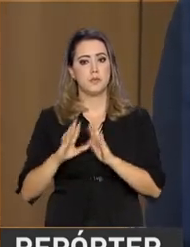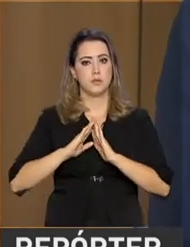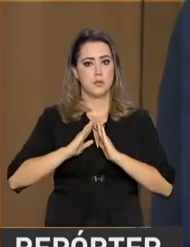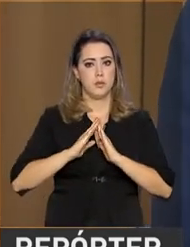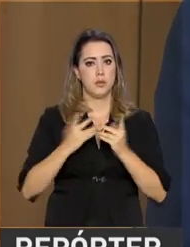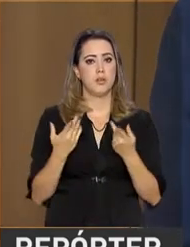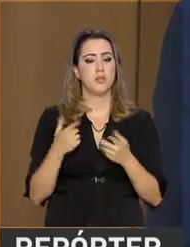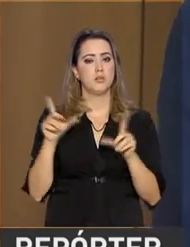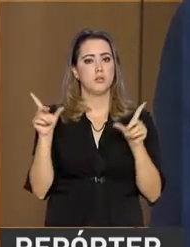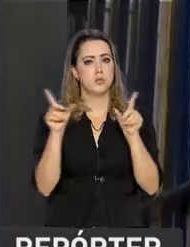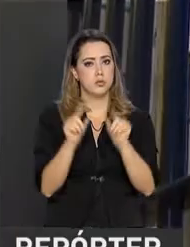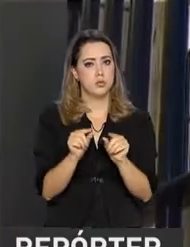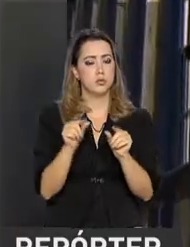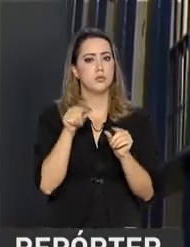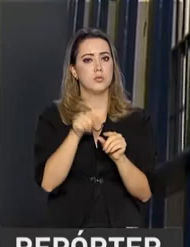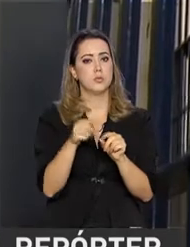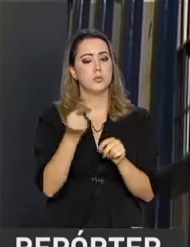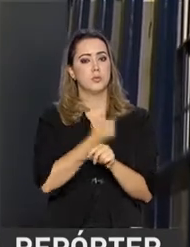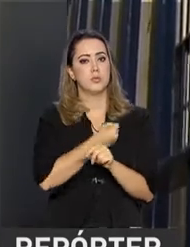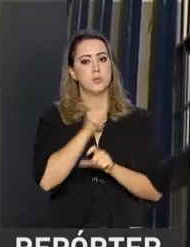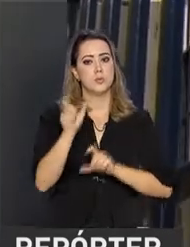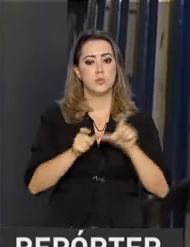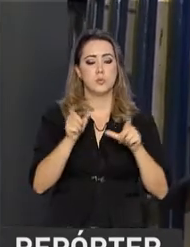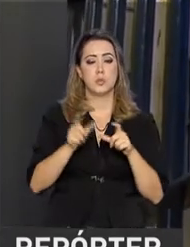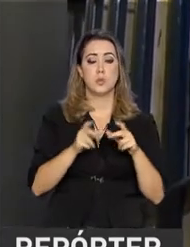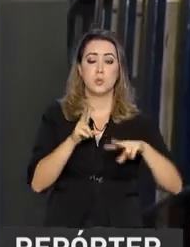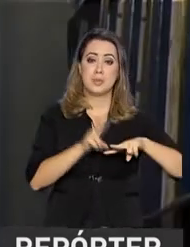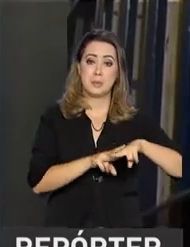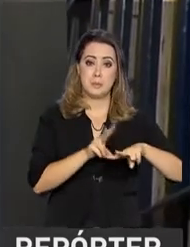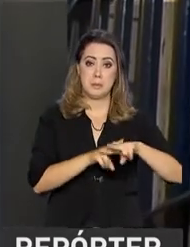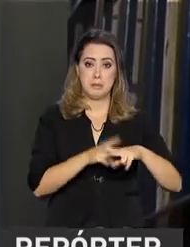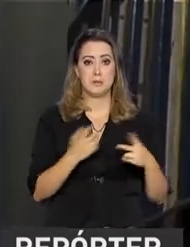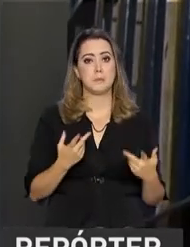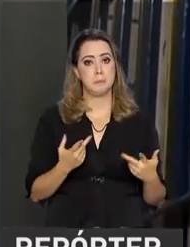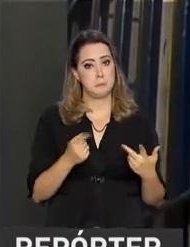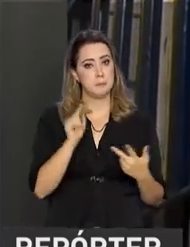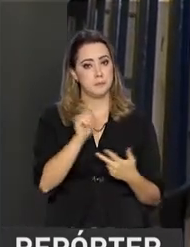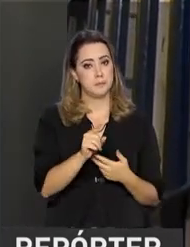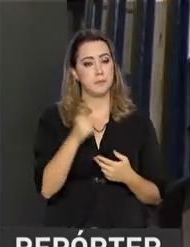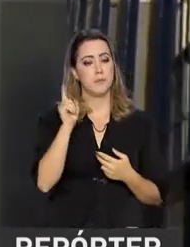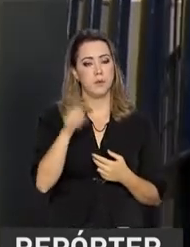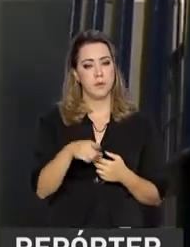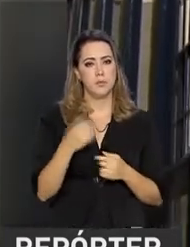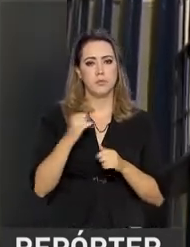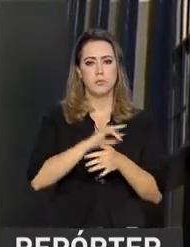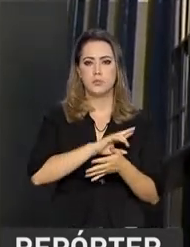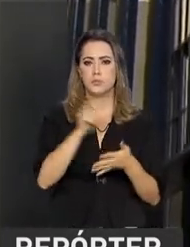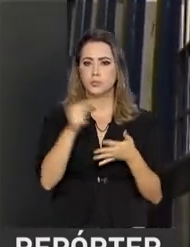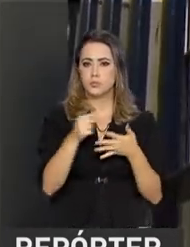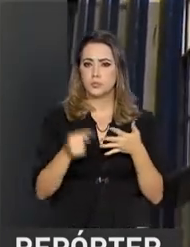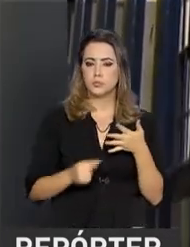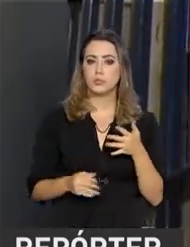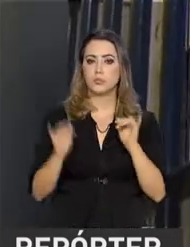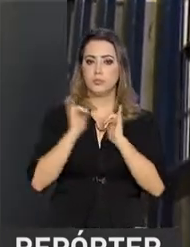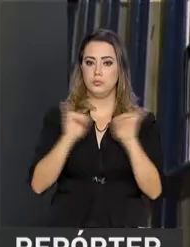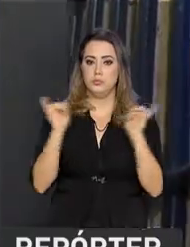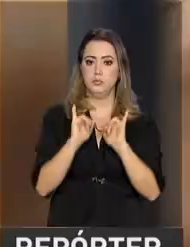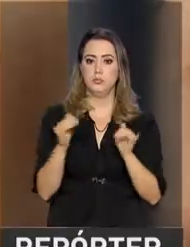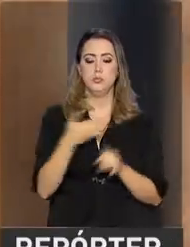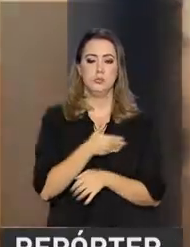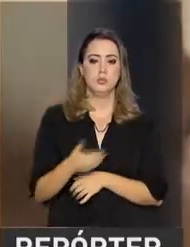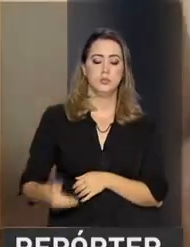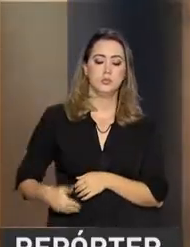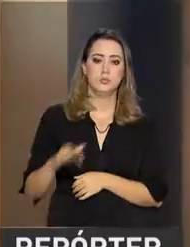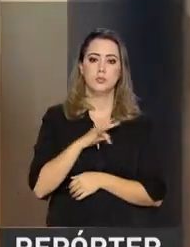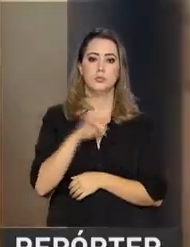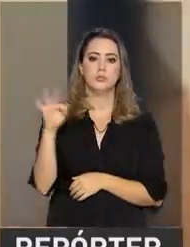domiciliares, diminuindo assim o número de presos provisórios. A medida faz parte de uma série de ações anunciadas pelo governo,